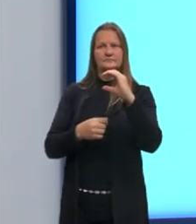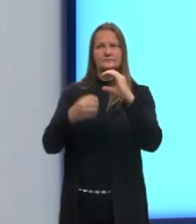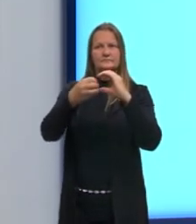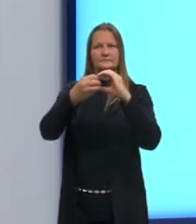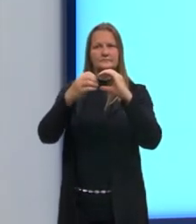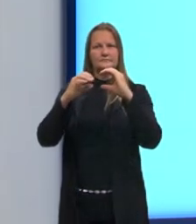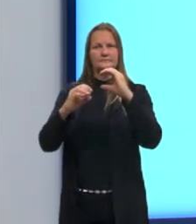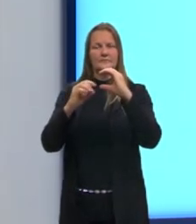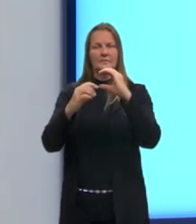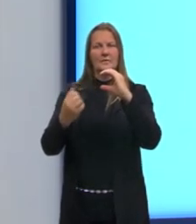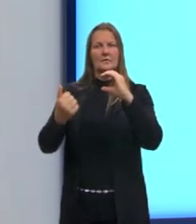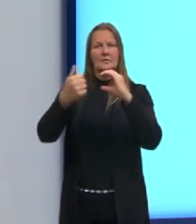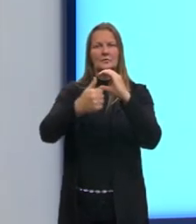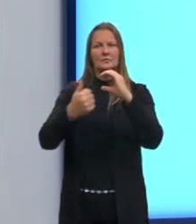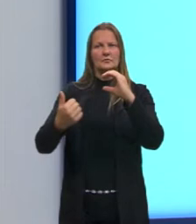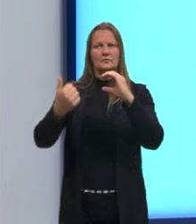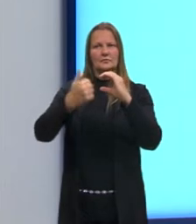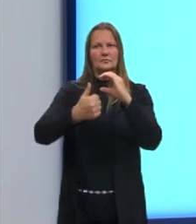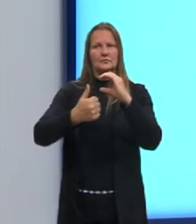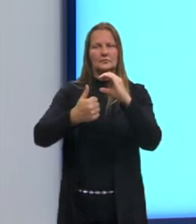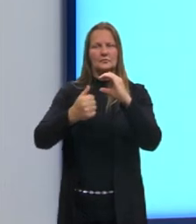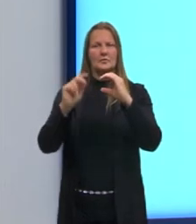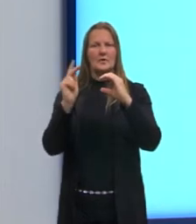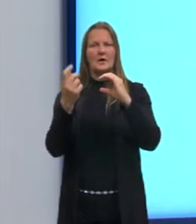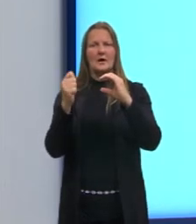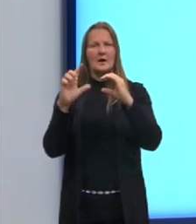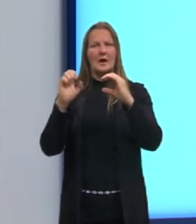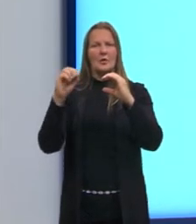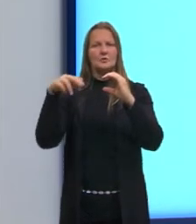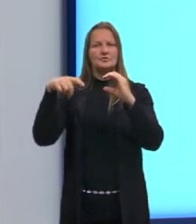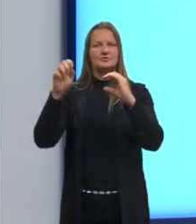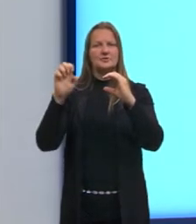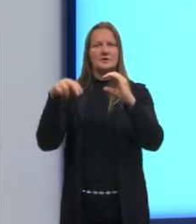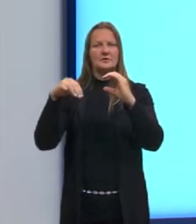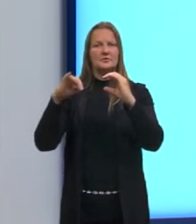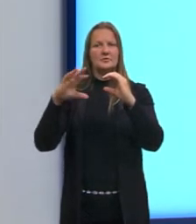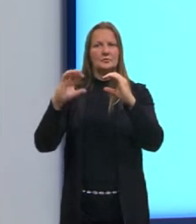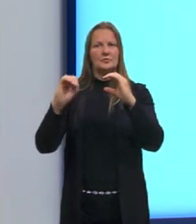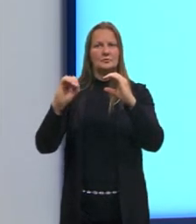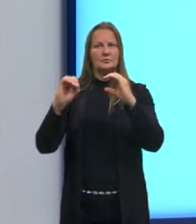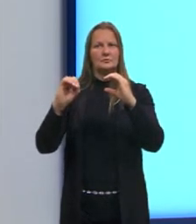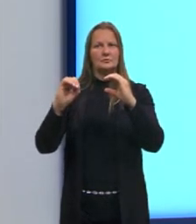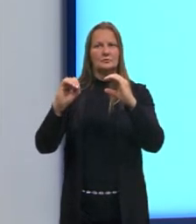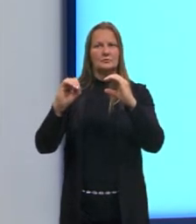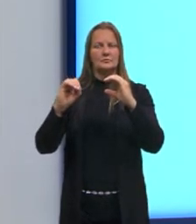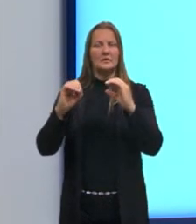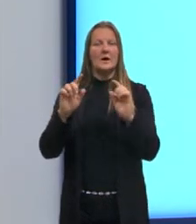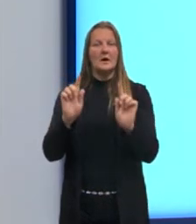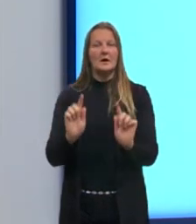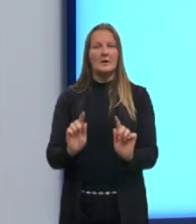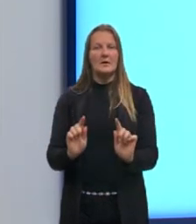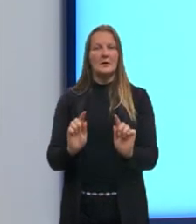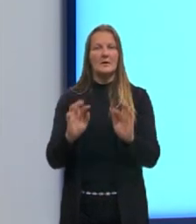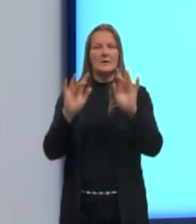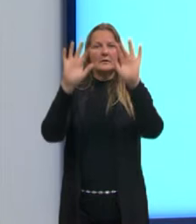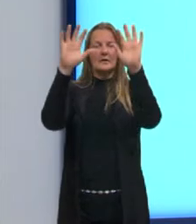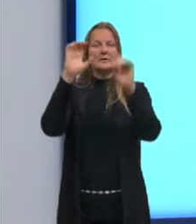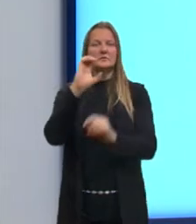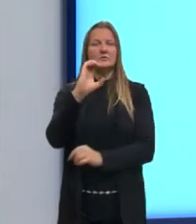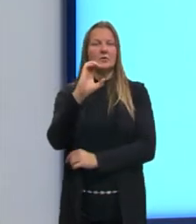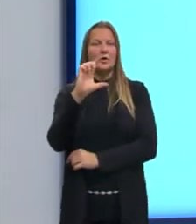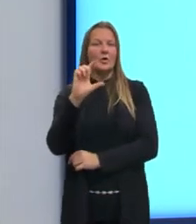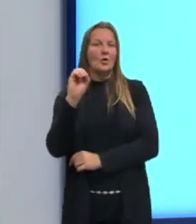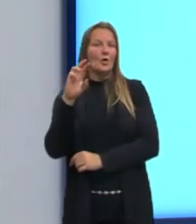e vai substituir por um halogênia e os halogênios aqui tá na forma gasosa né O gás cloro